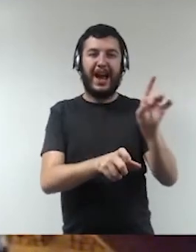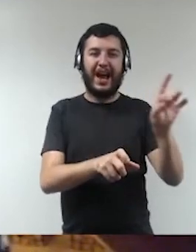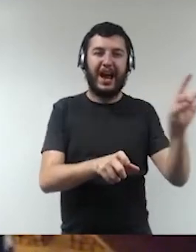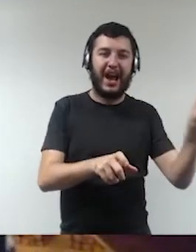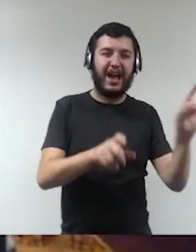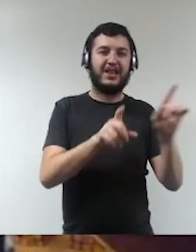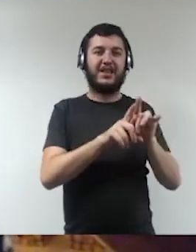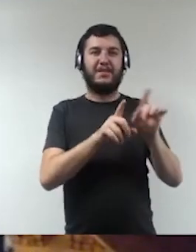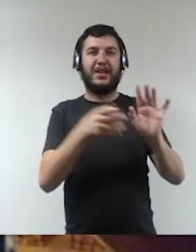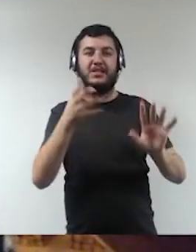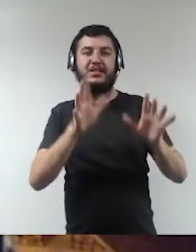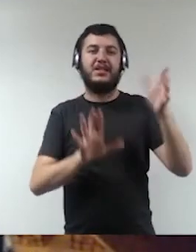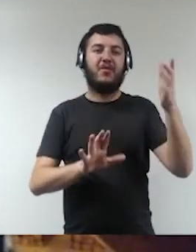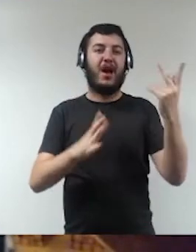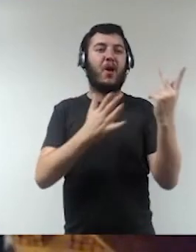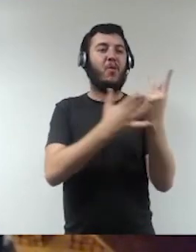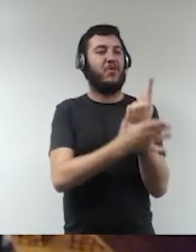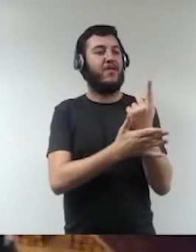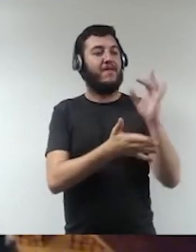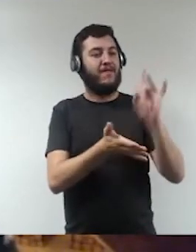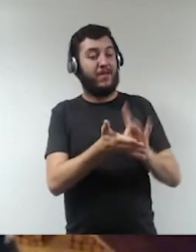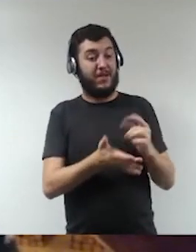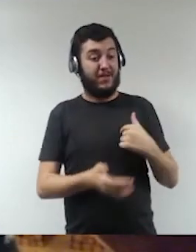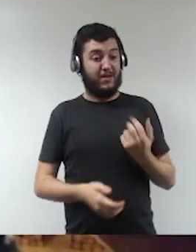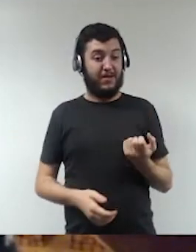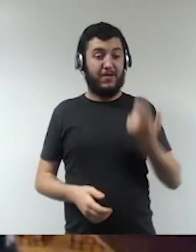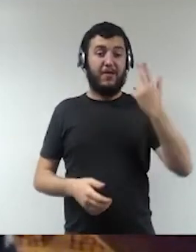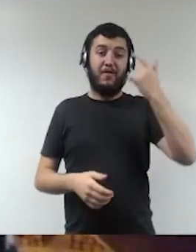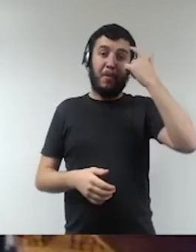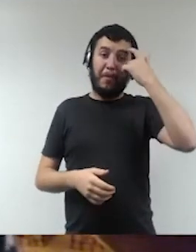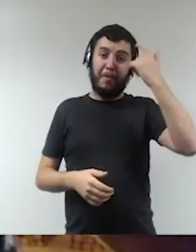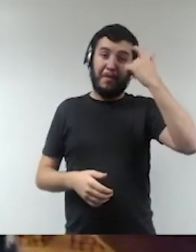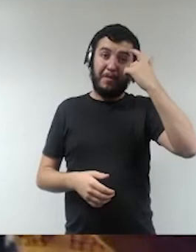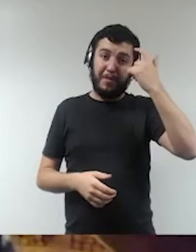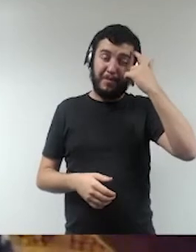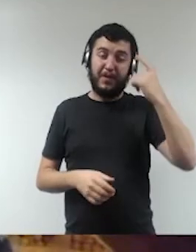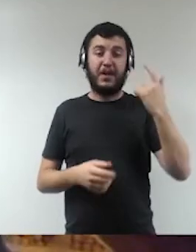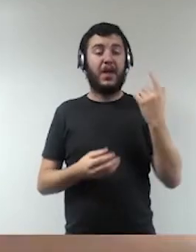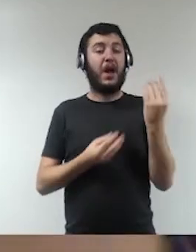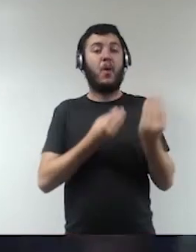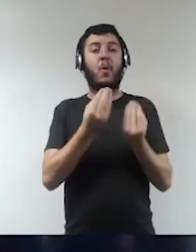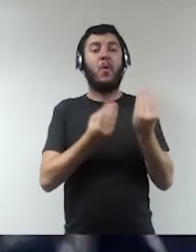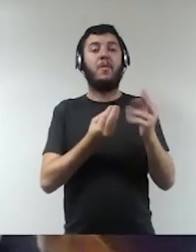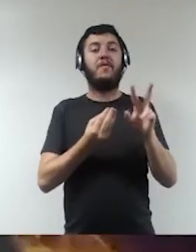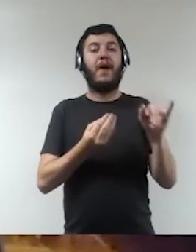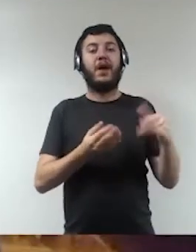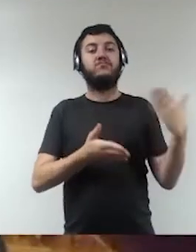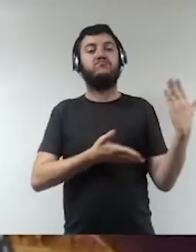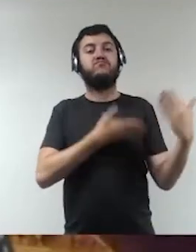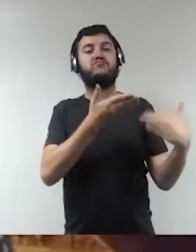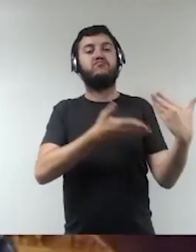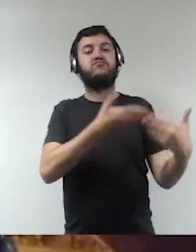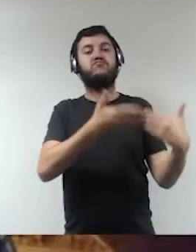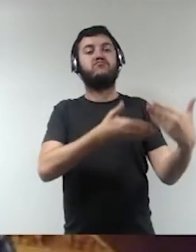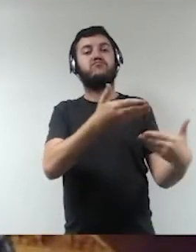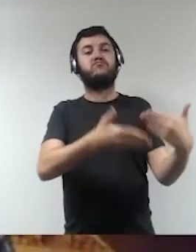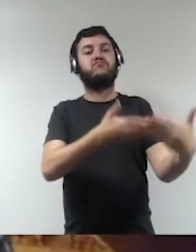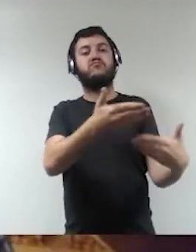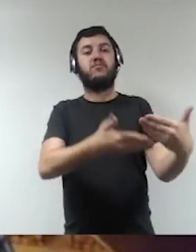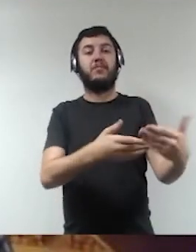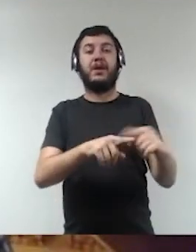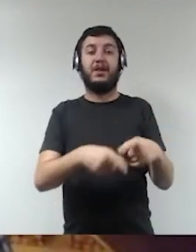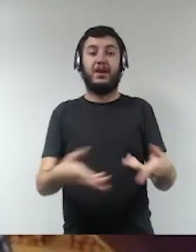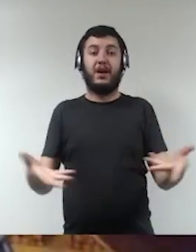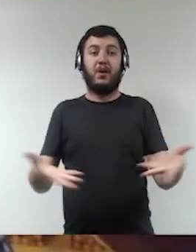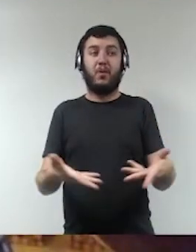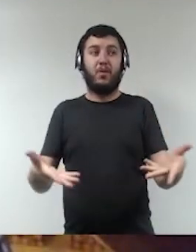concretos eu também preciso pensar na repercussão disso de maneira geral. Em tempos como esse